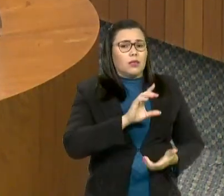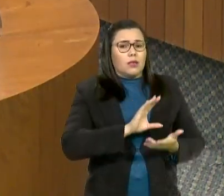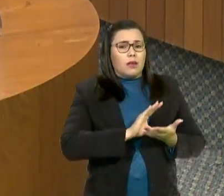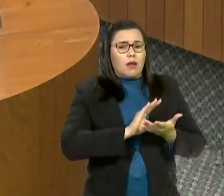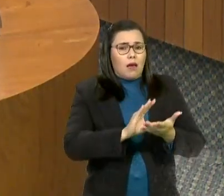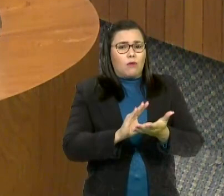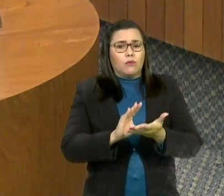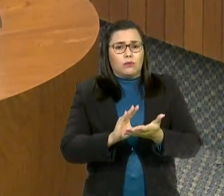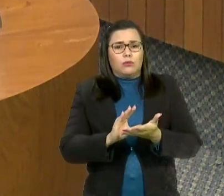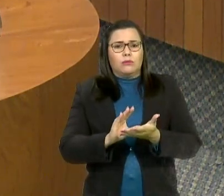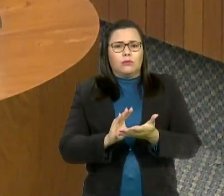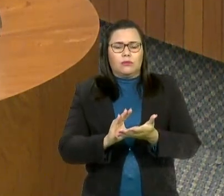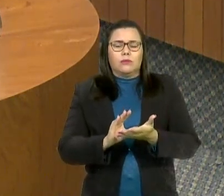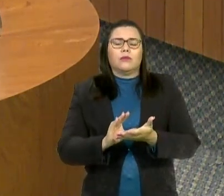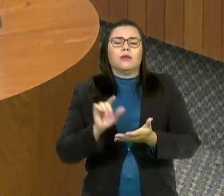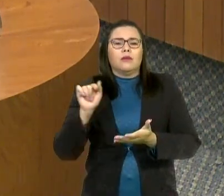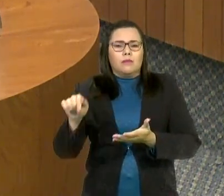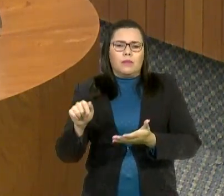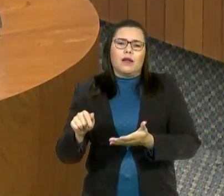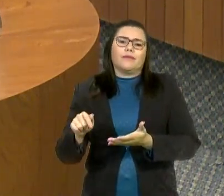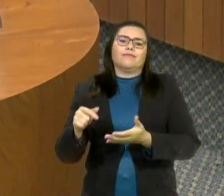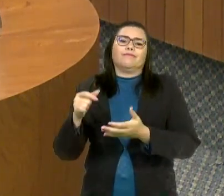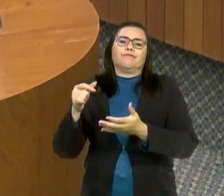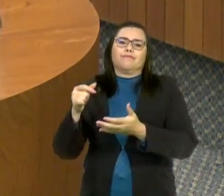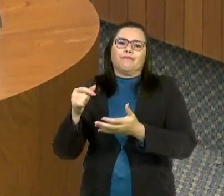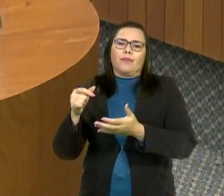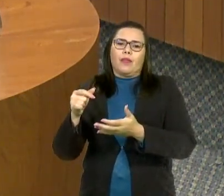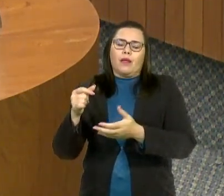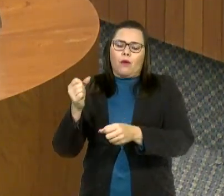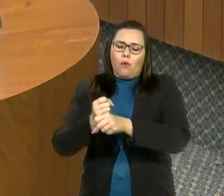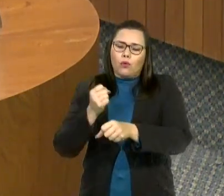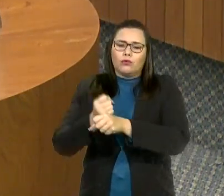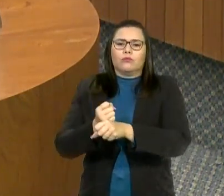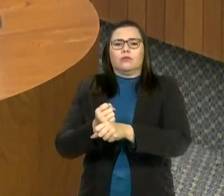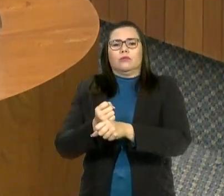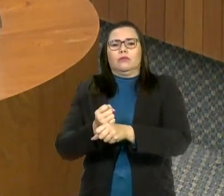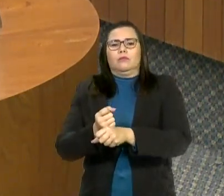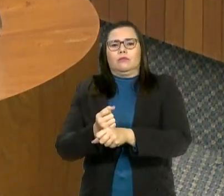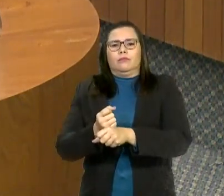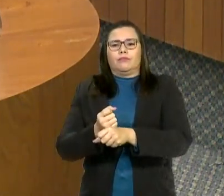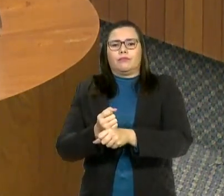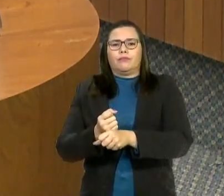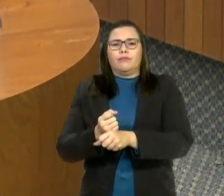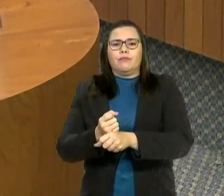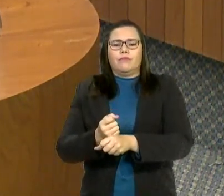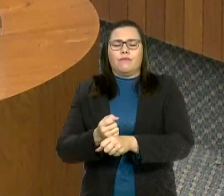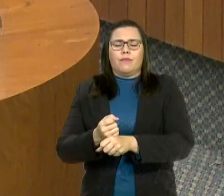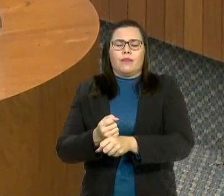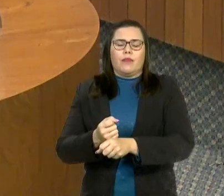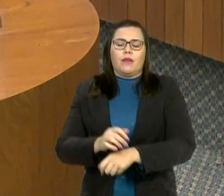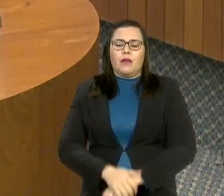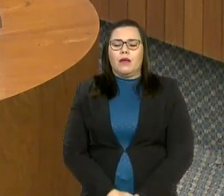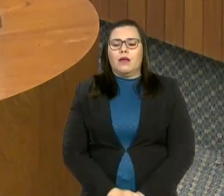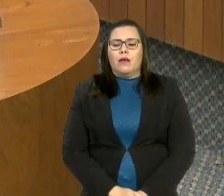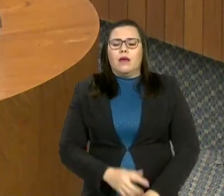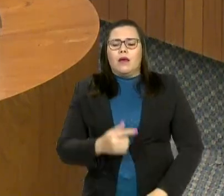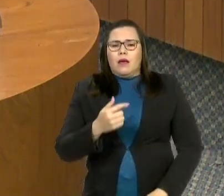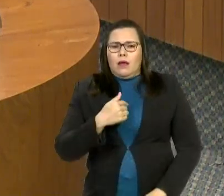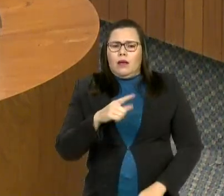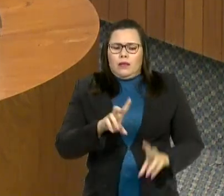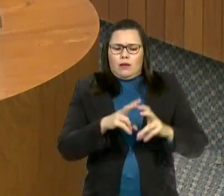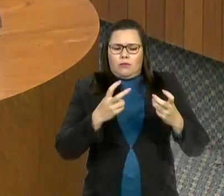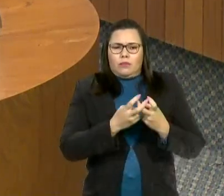são vinculadas ao governo do Estado. Então, essa foi uma das primeiras discussões que foram colocadas na Comissão de Educação. Já propusemos